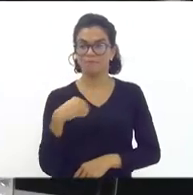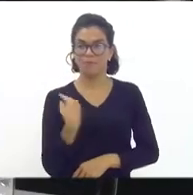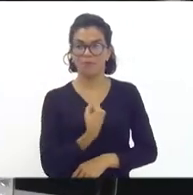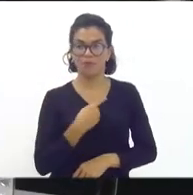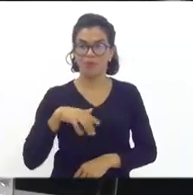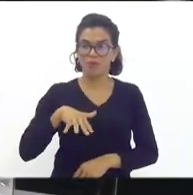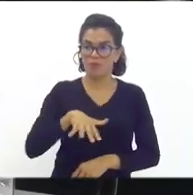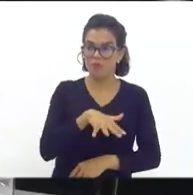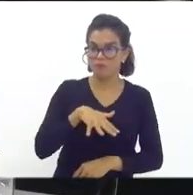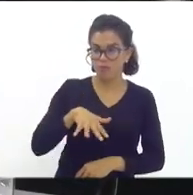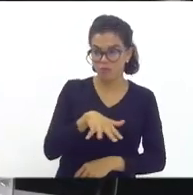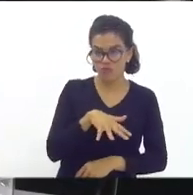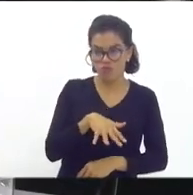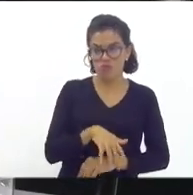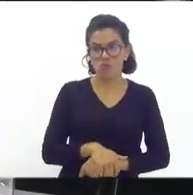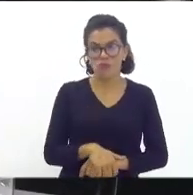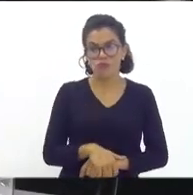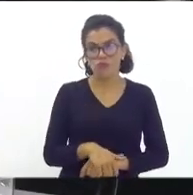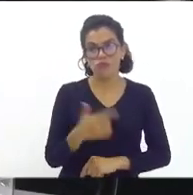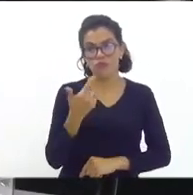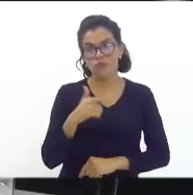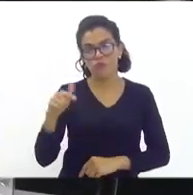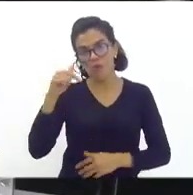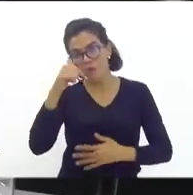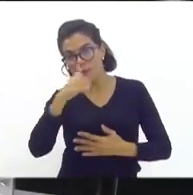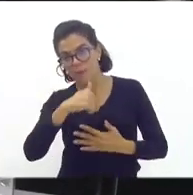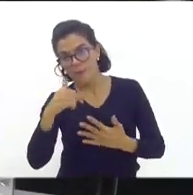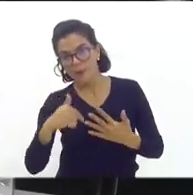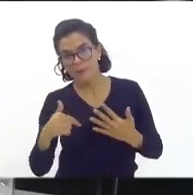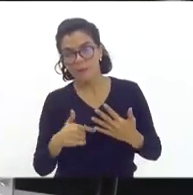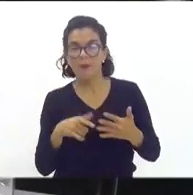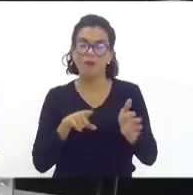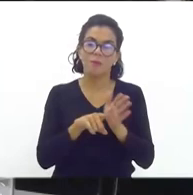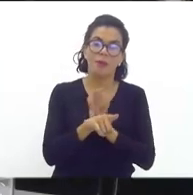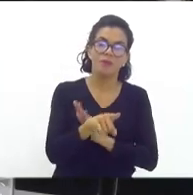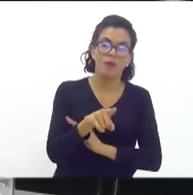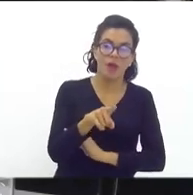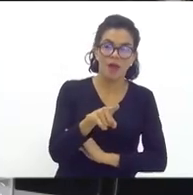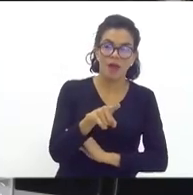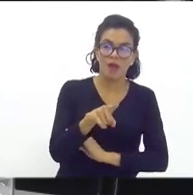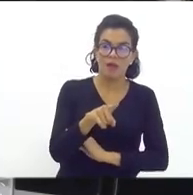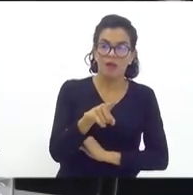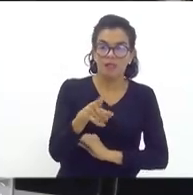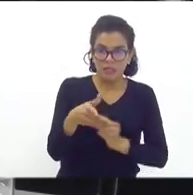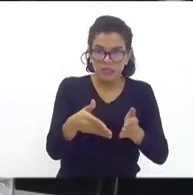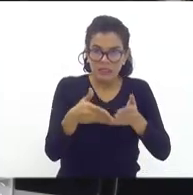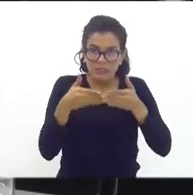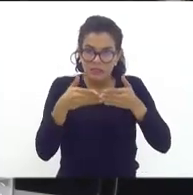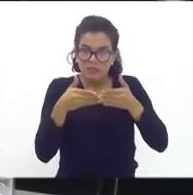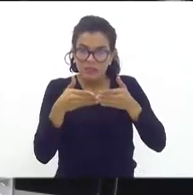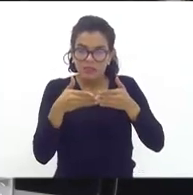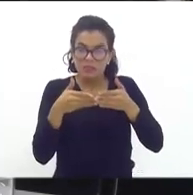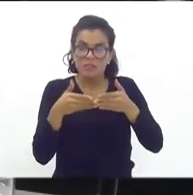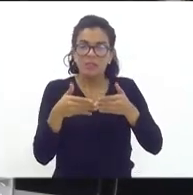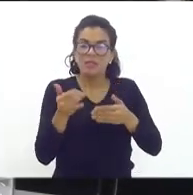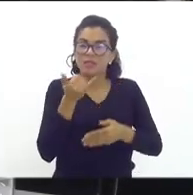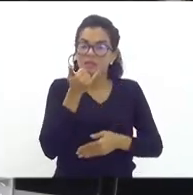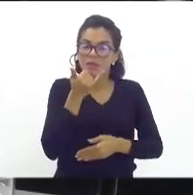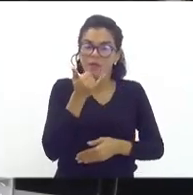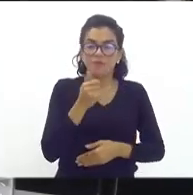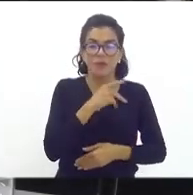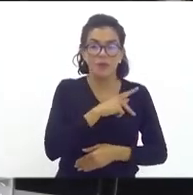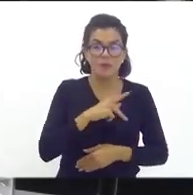outro ponto que eu queria esclarecer Deputado Tiago me permite a uma parte hein Presidente